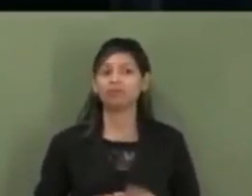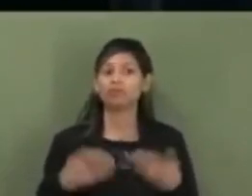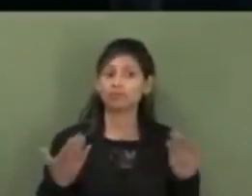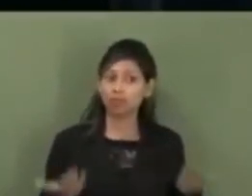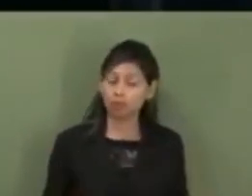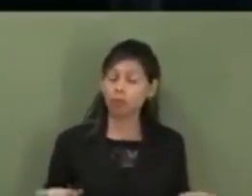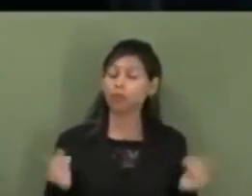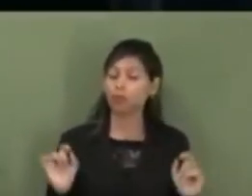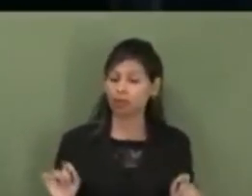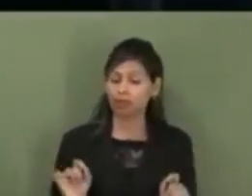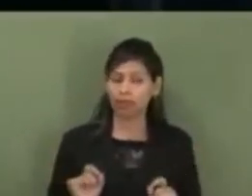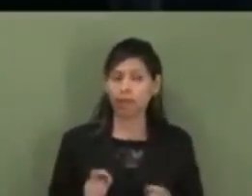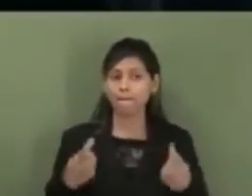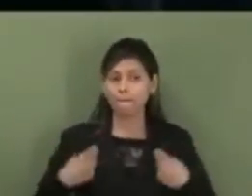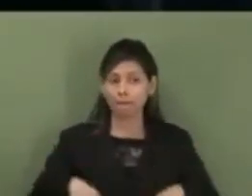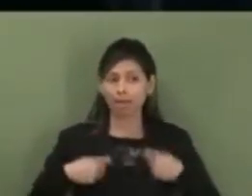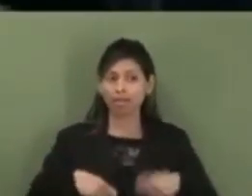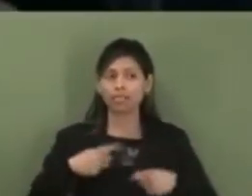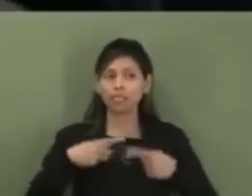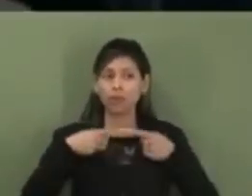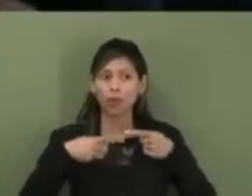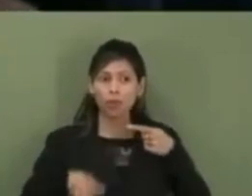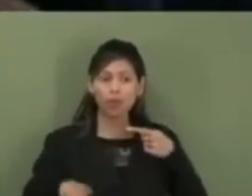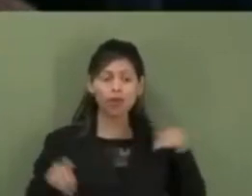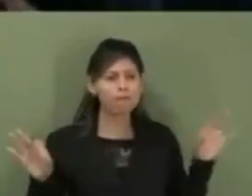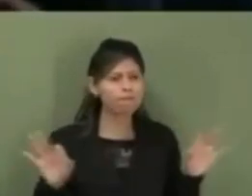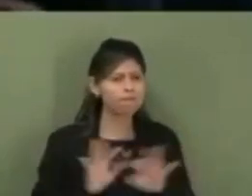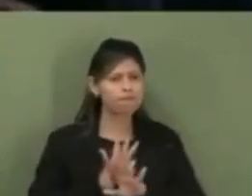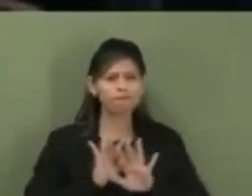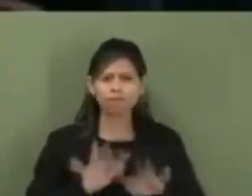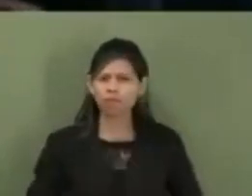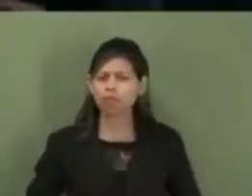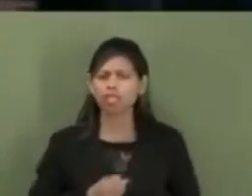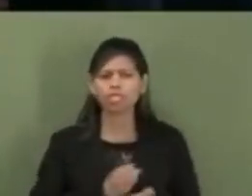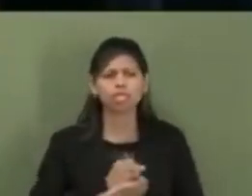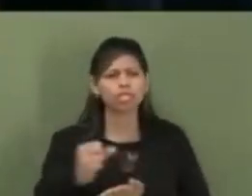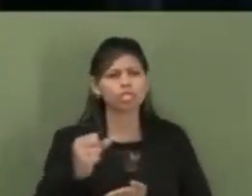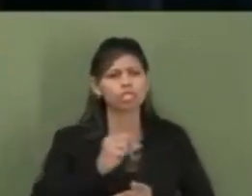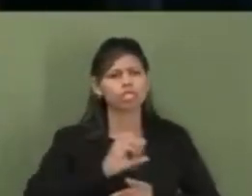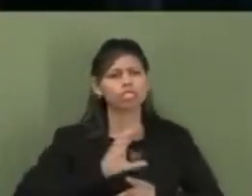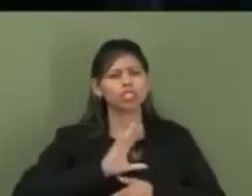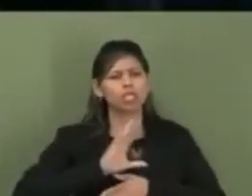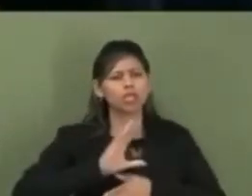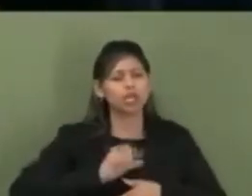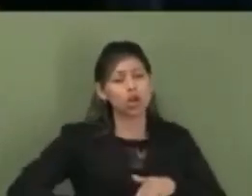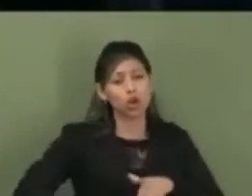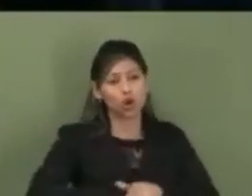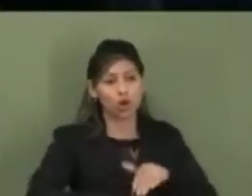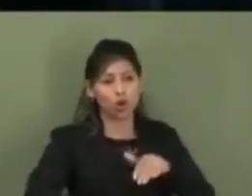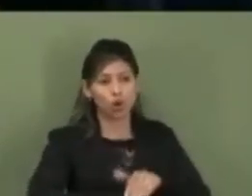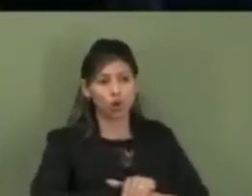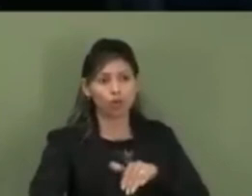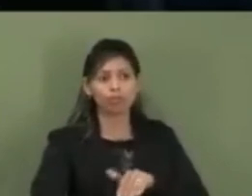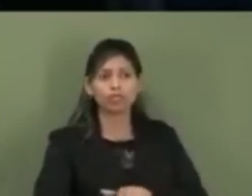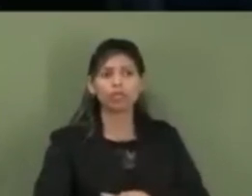gente precisa coibir a corrupção. Inclusive a corrupção praticada por